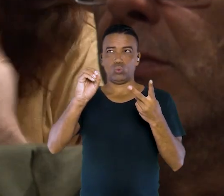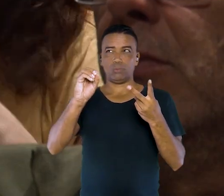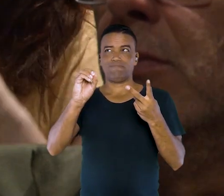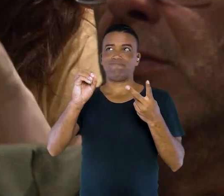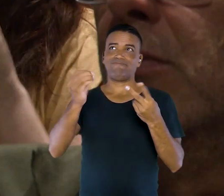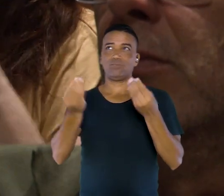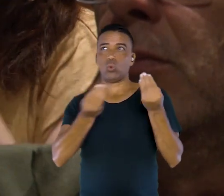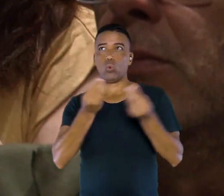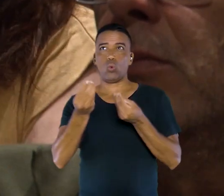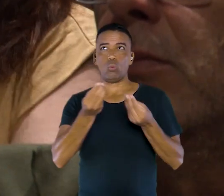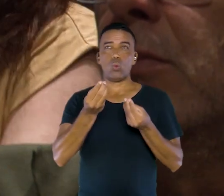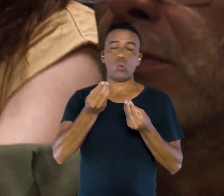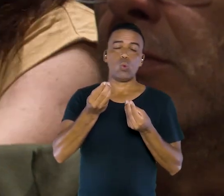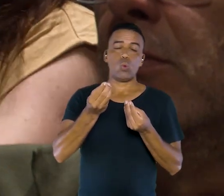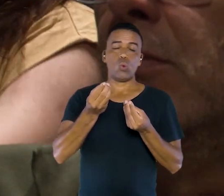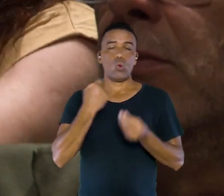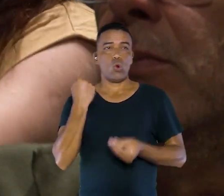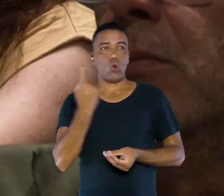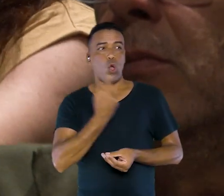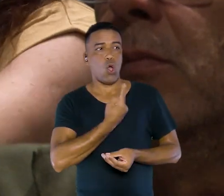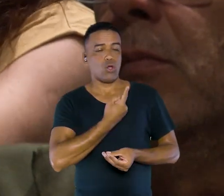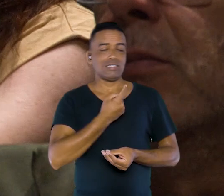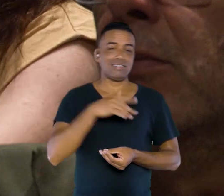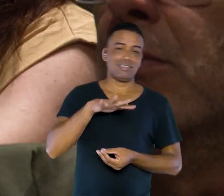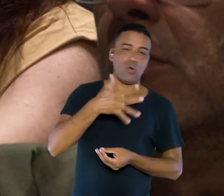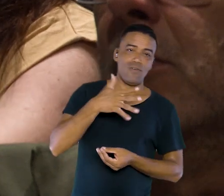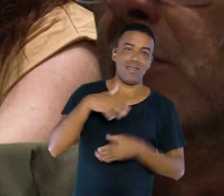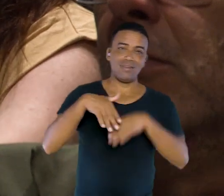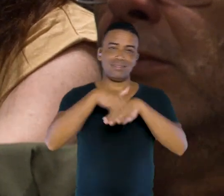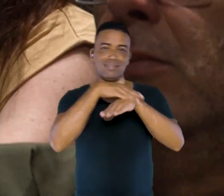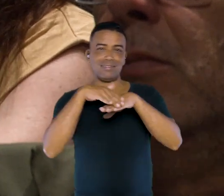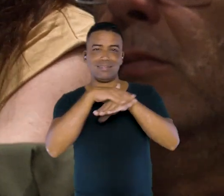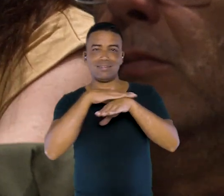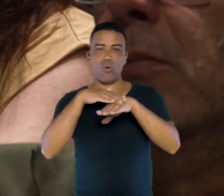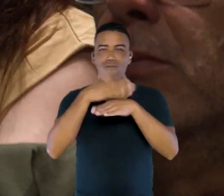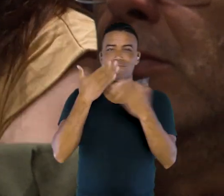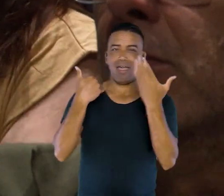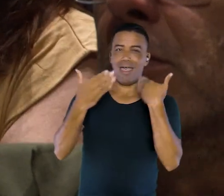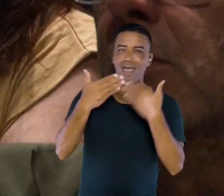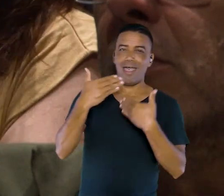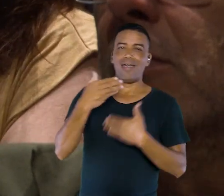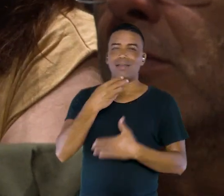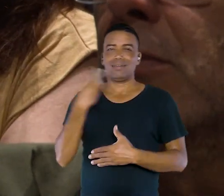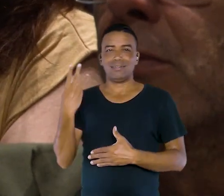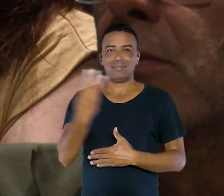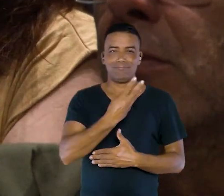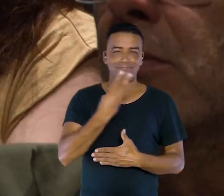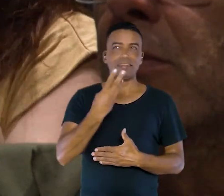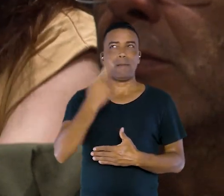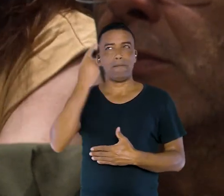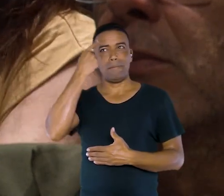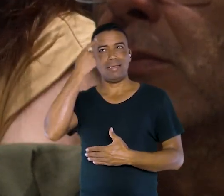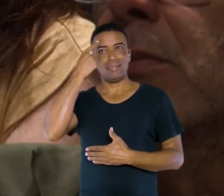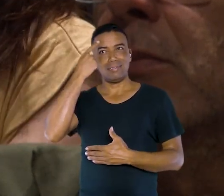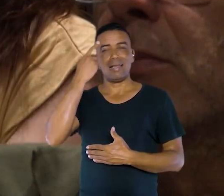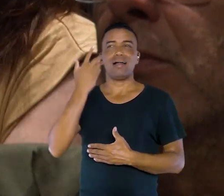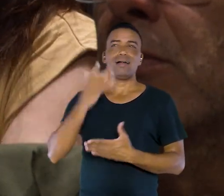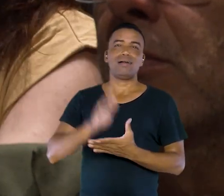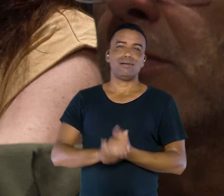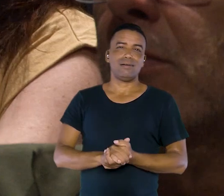Como que a gente pode, talvez, nesse encontro de vocês, né, pensar se tem